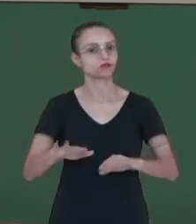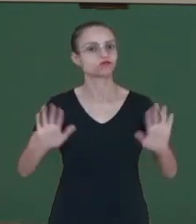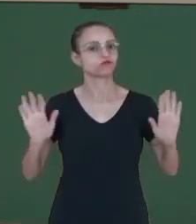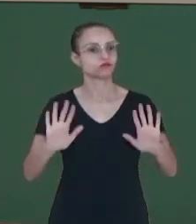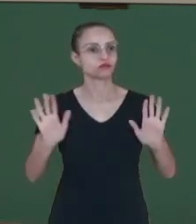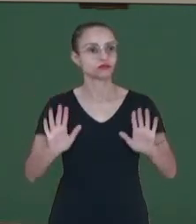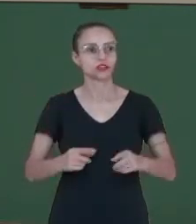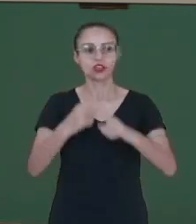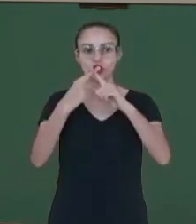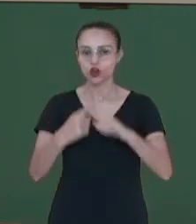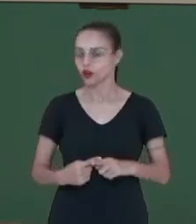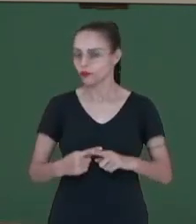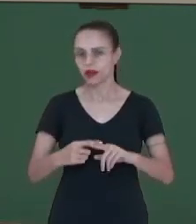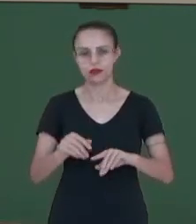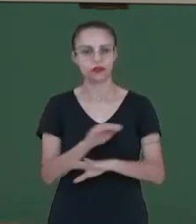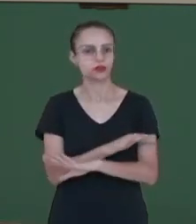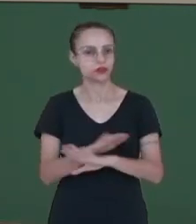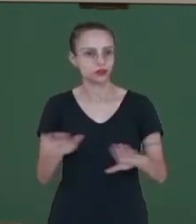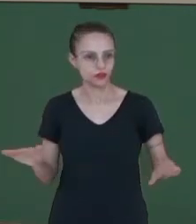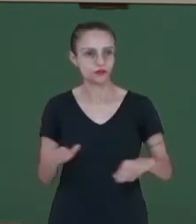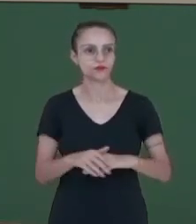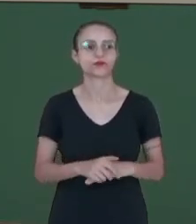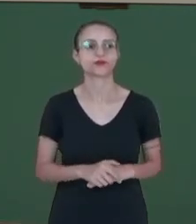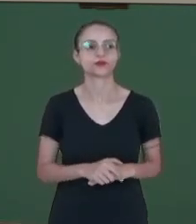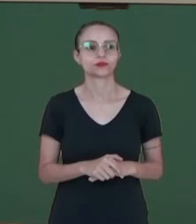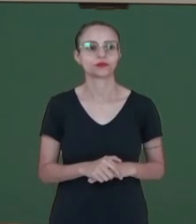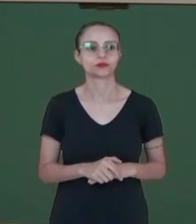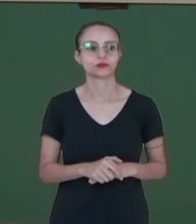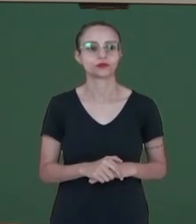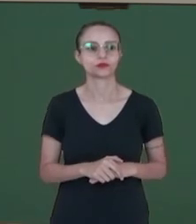a preocupação de competir exclusivamente. Tá?